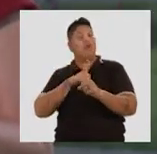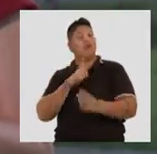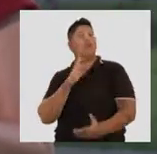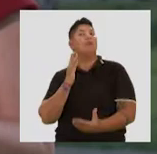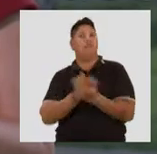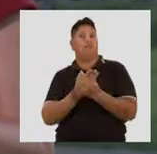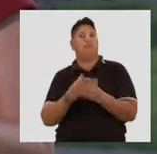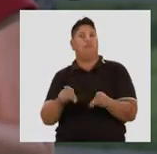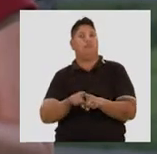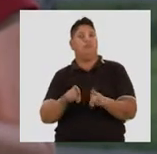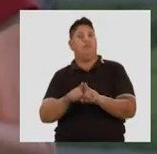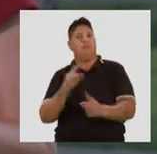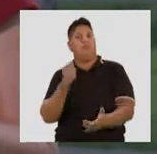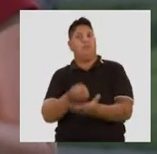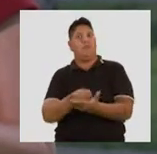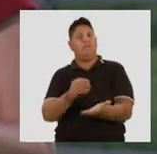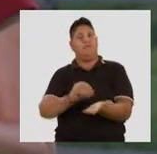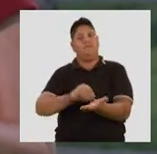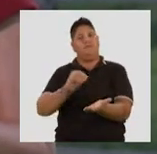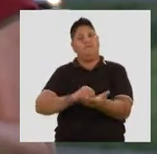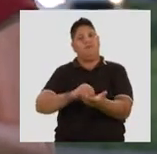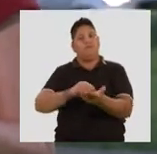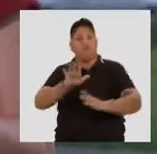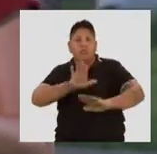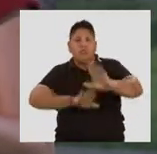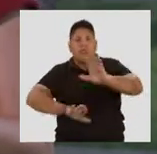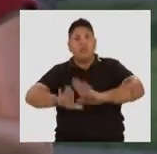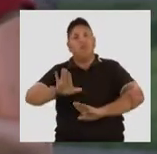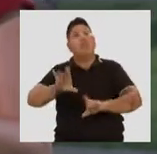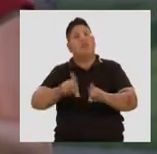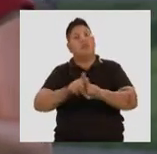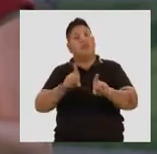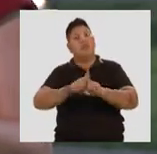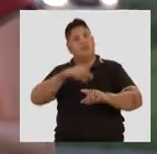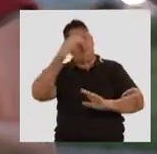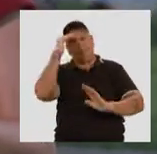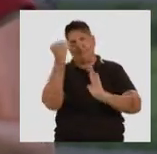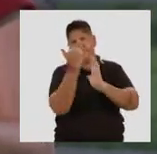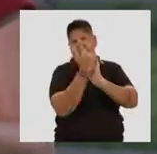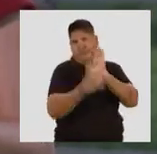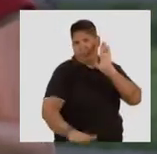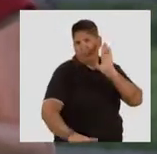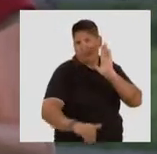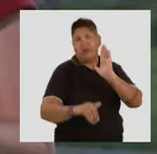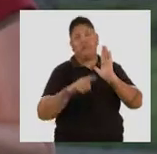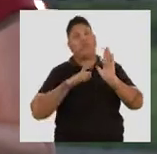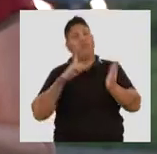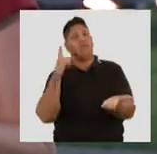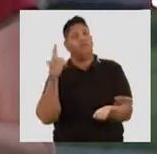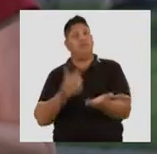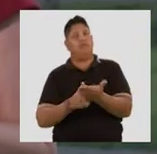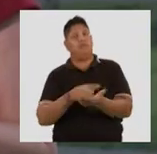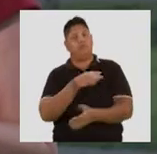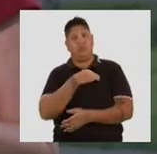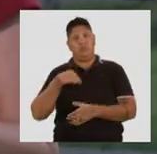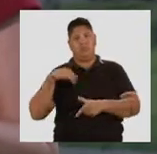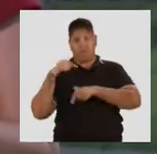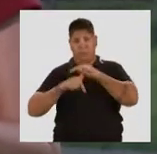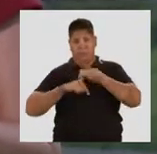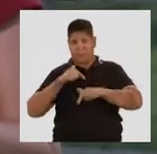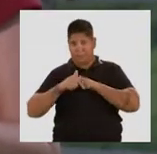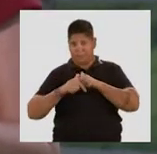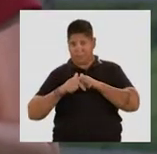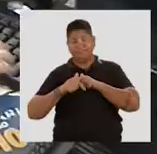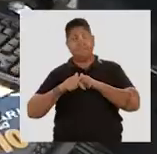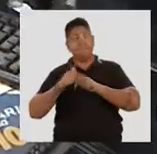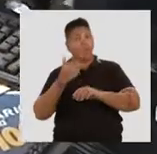pagar 800 mil reais por falta de ergonomia, também por descumprir termo de ajustamento de conduta com o Ministério Público